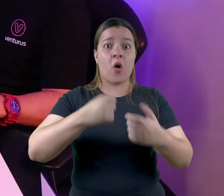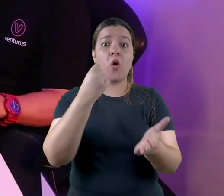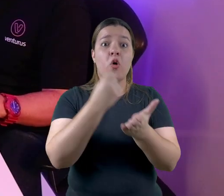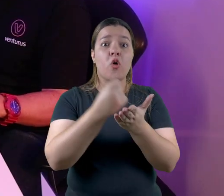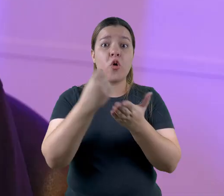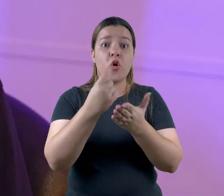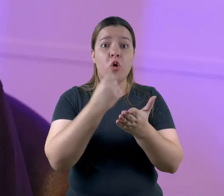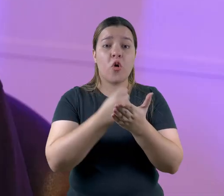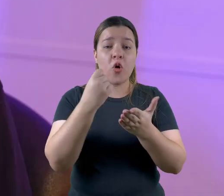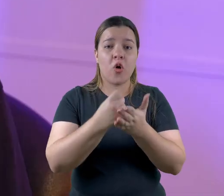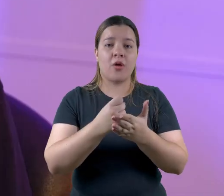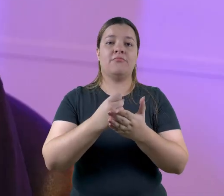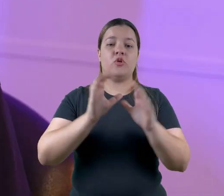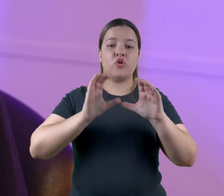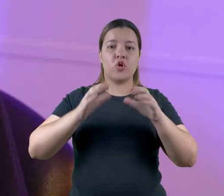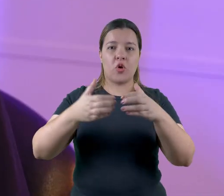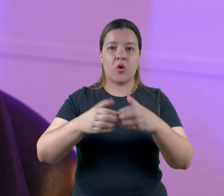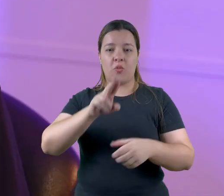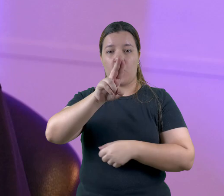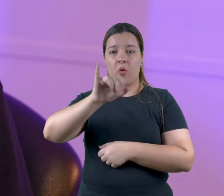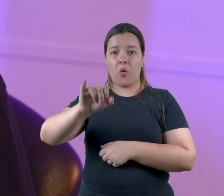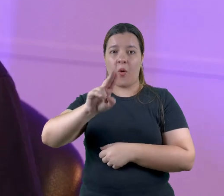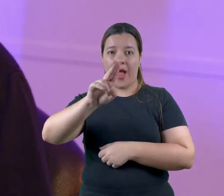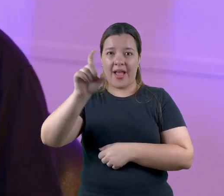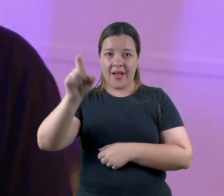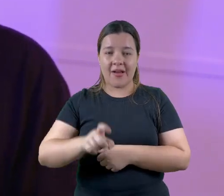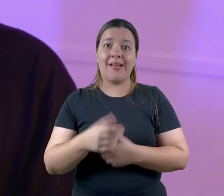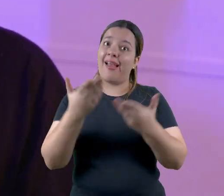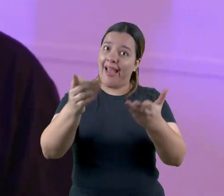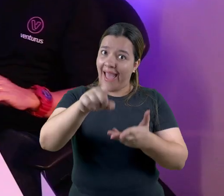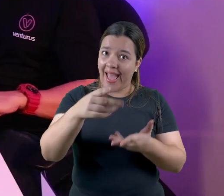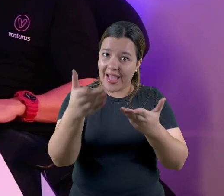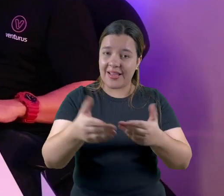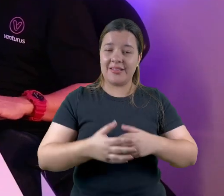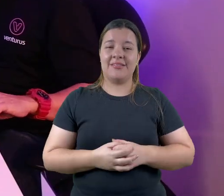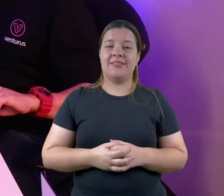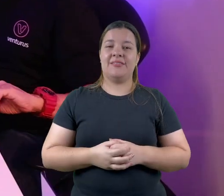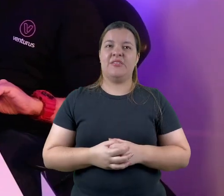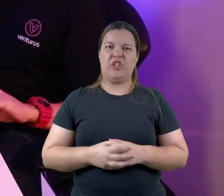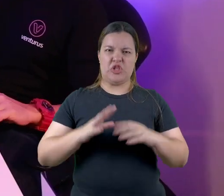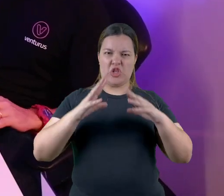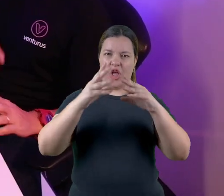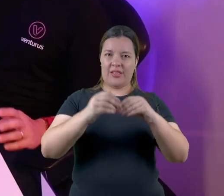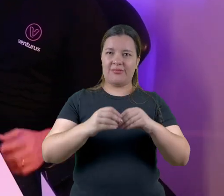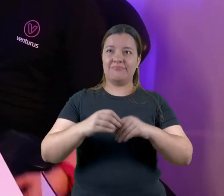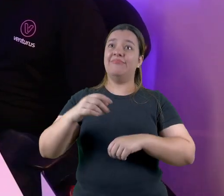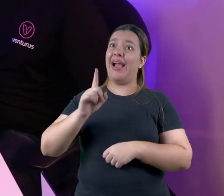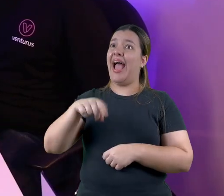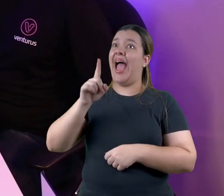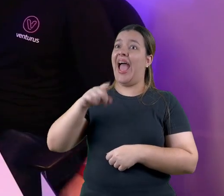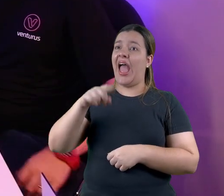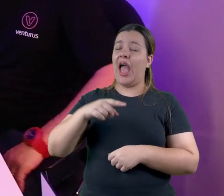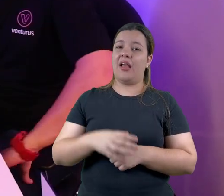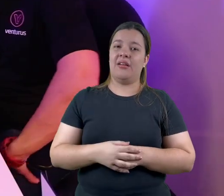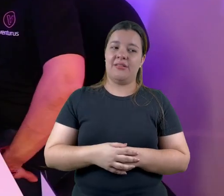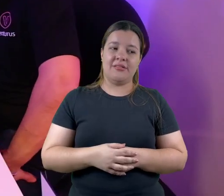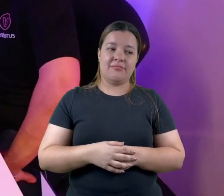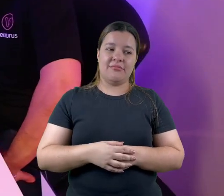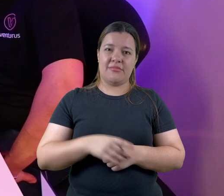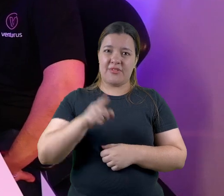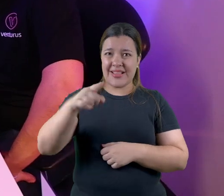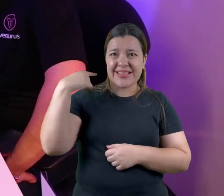comprar precisa contratar uma equipe de yx isso pois é aí todo mundo isso aí tal aí eu